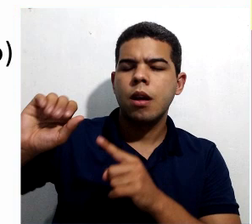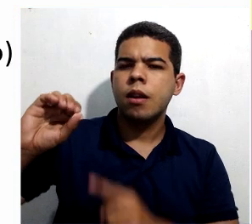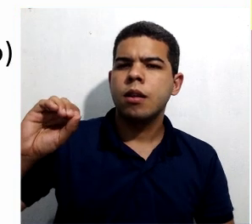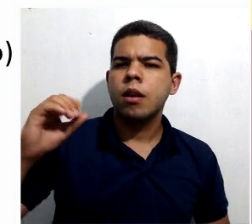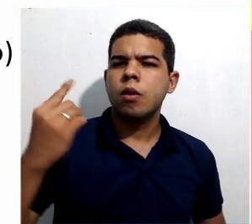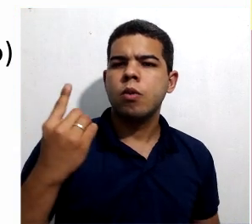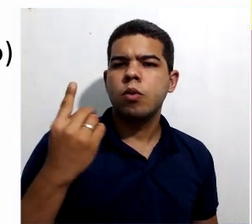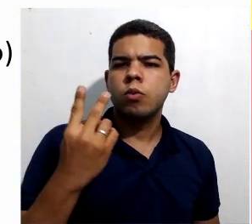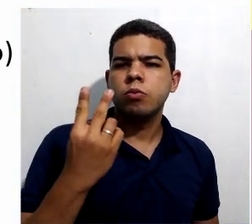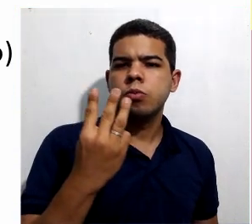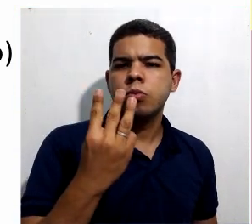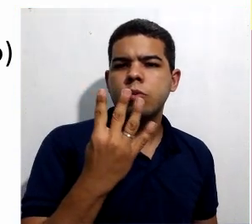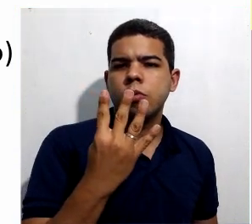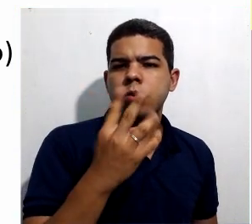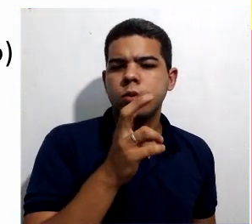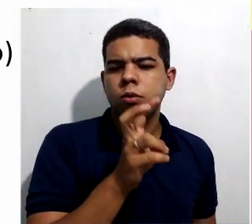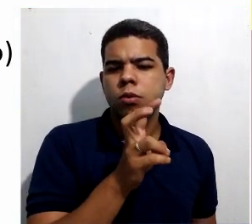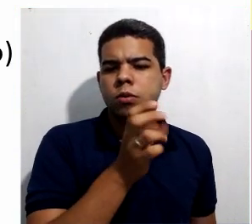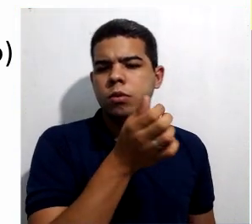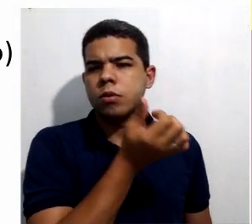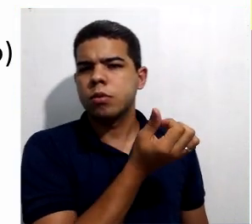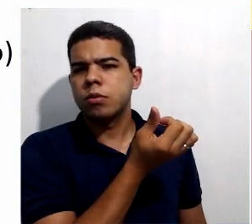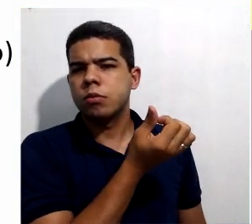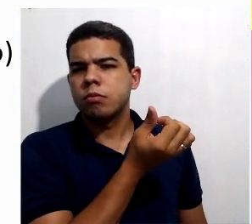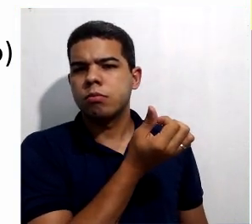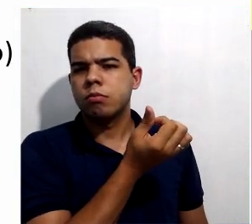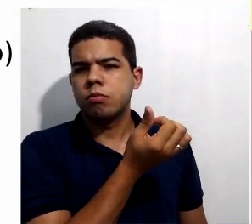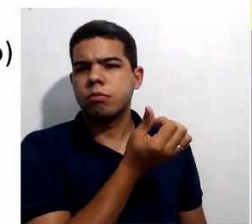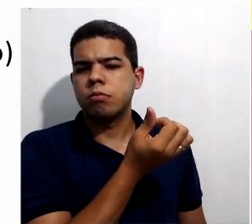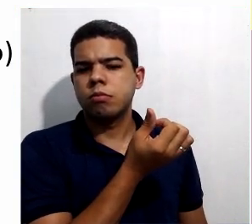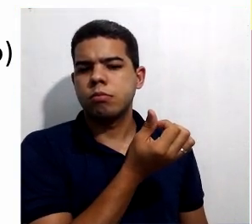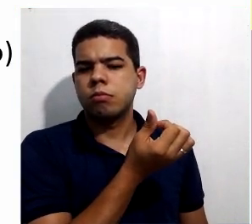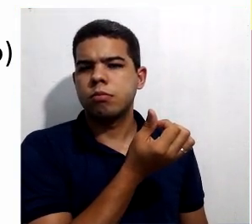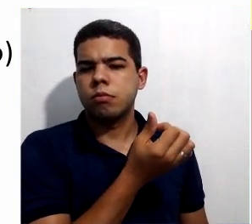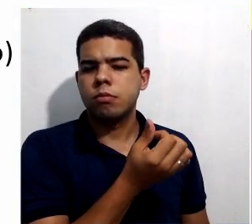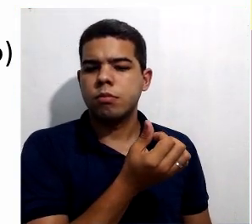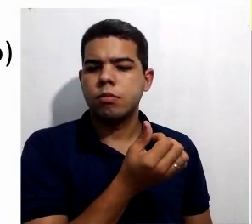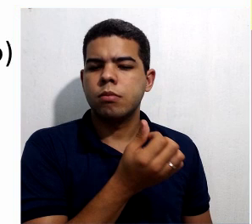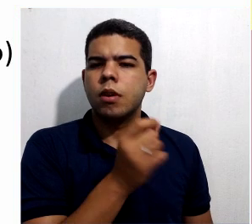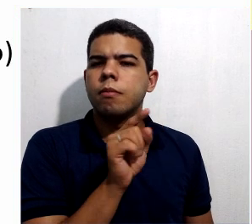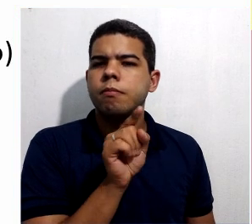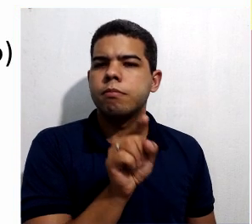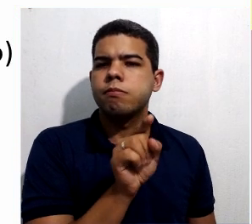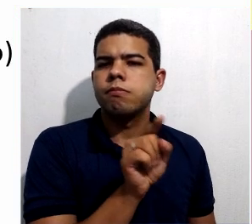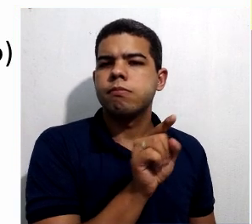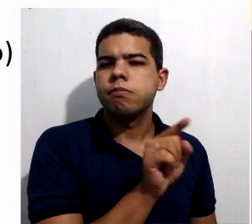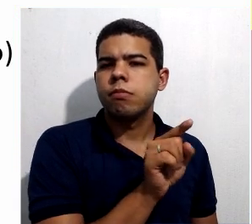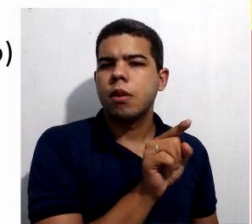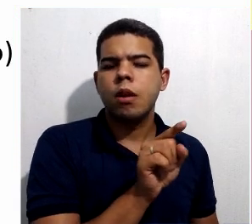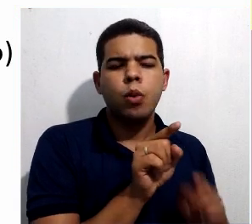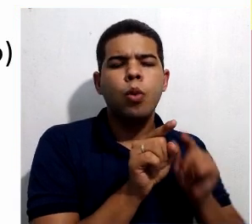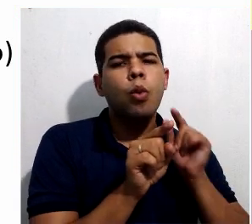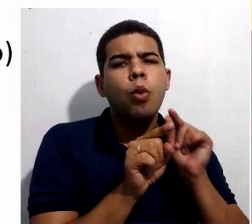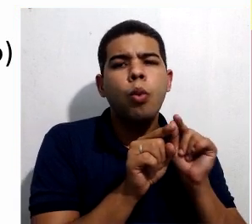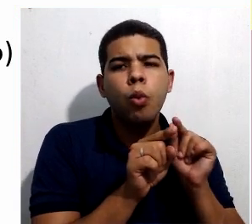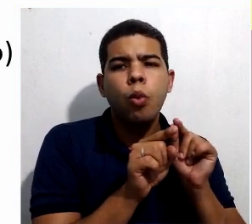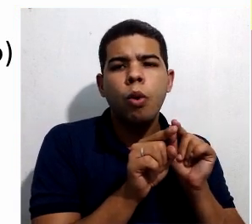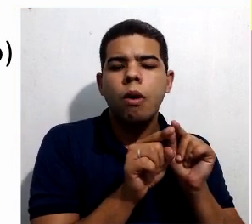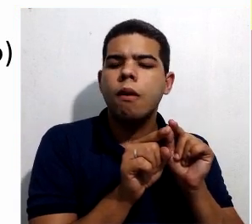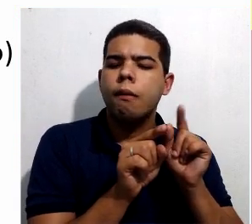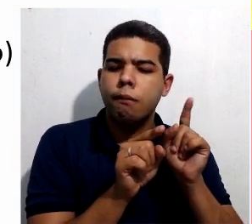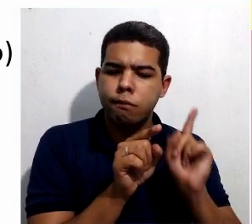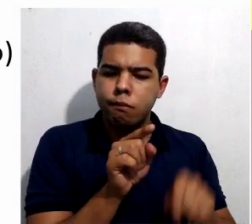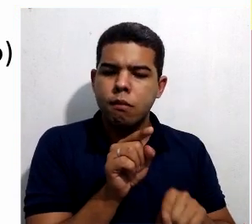0, 1, 2, 3, 4, 5, 6. Temos as reticências. Essas